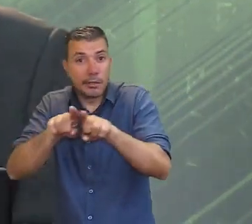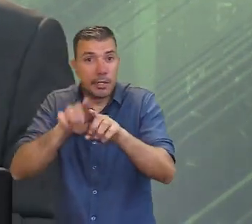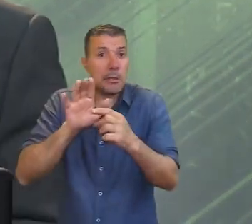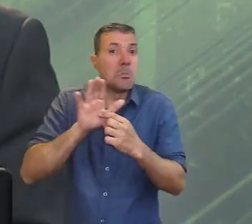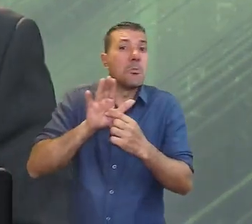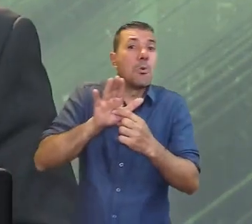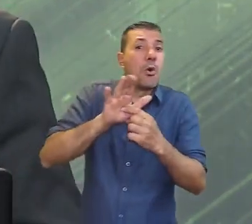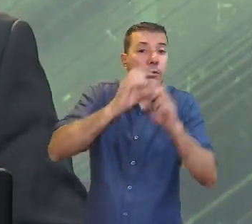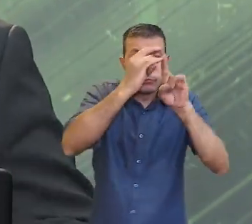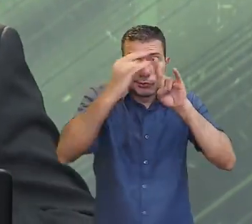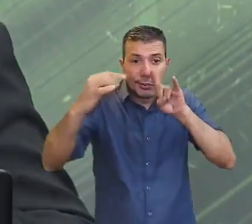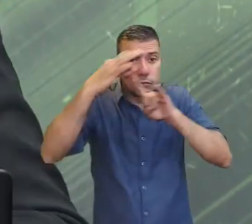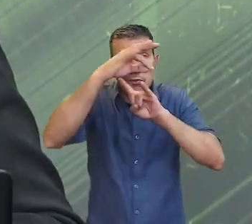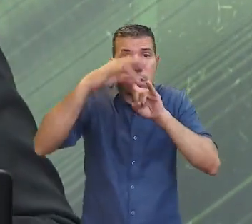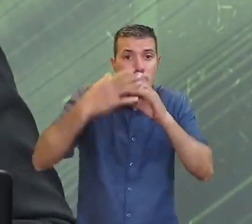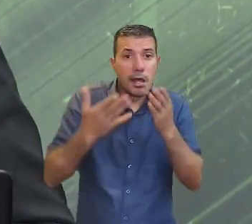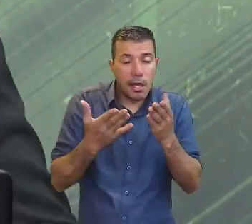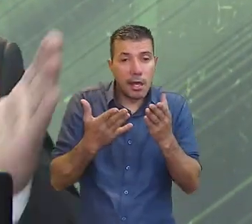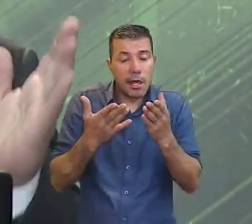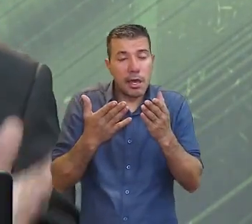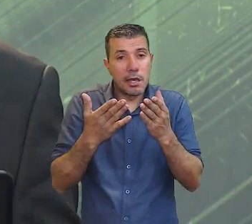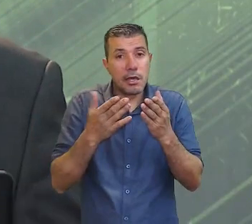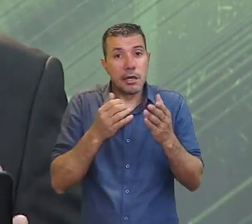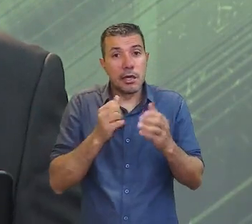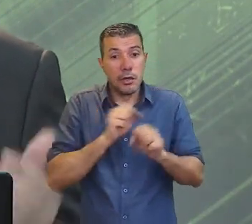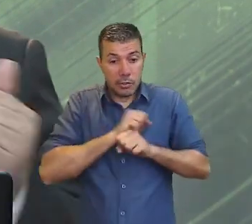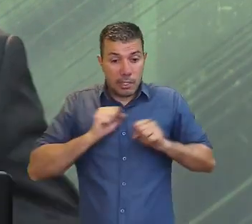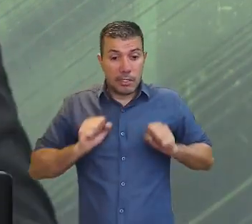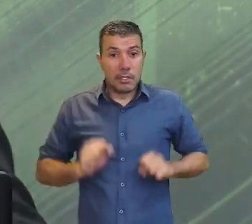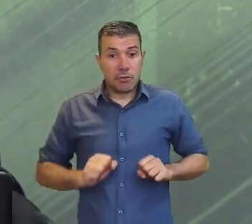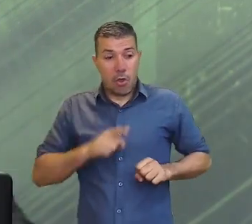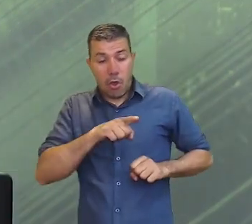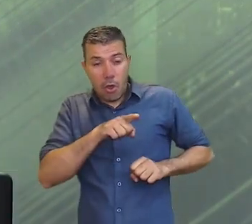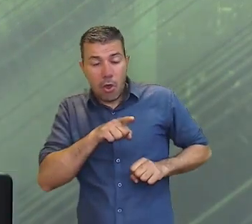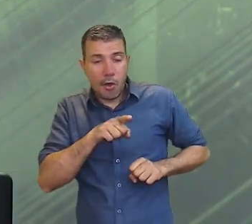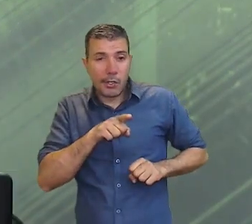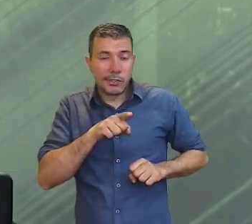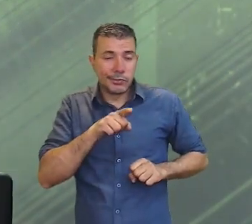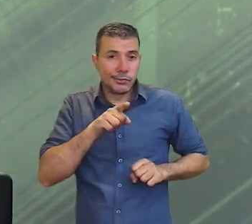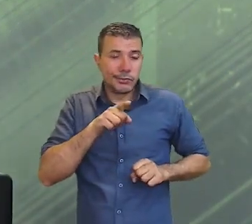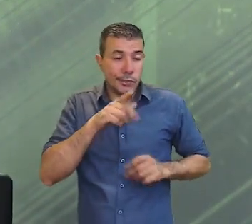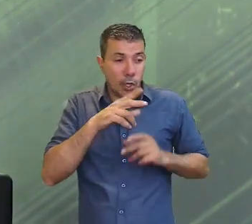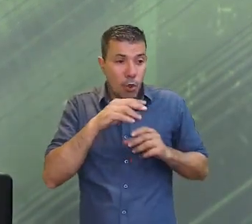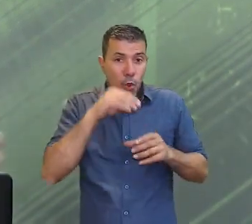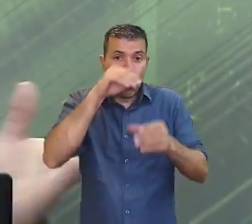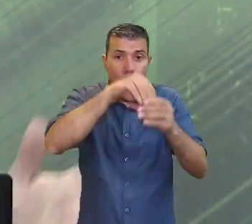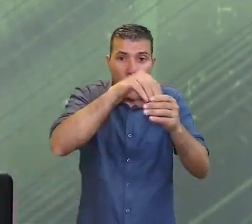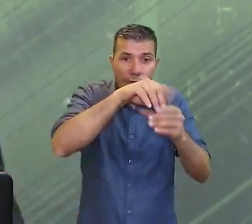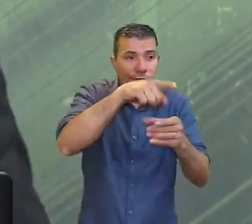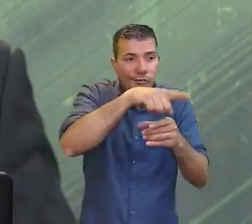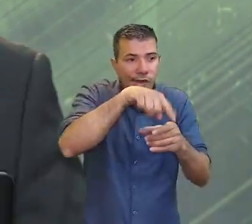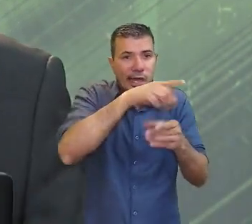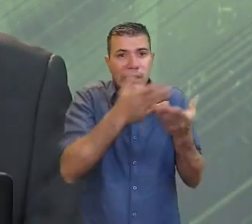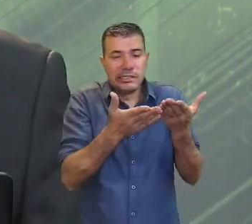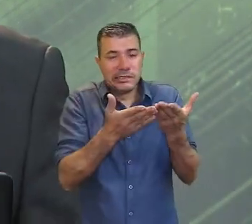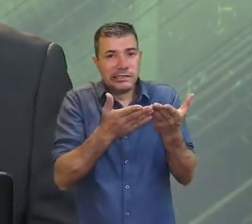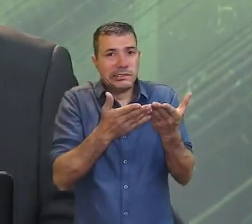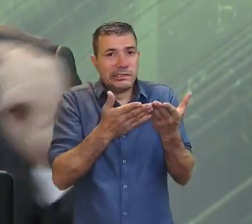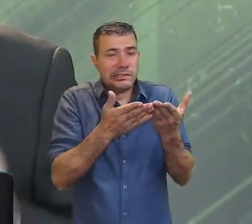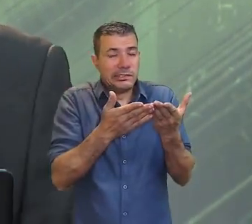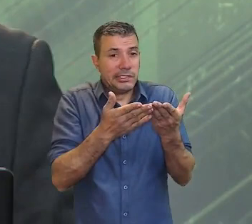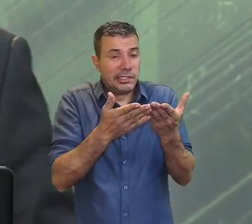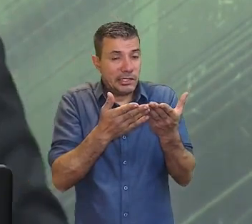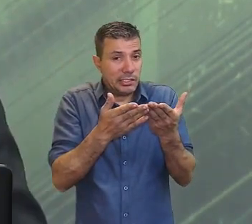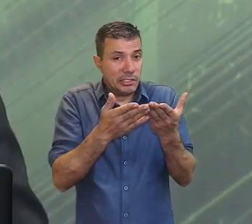ou melhor, sumo sacerdote, propiciatório e oferta. Ou seja, o santuário é o centro do pensamento dos escritores bíblicos. É